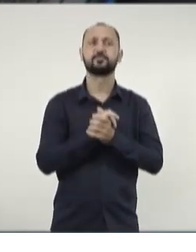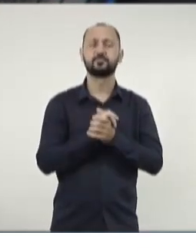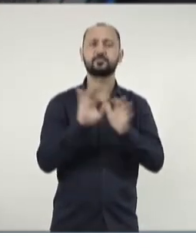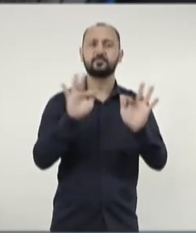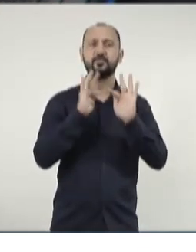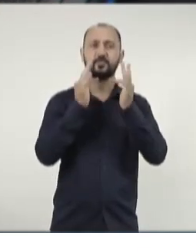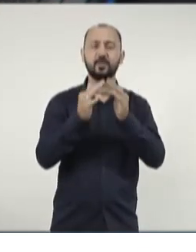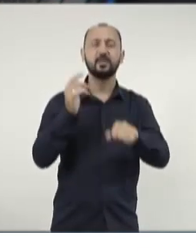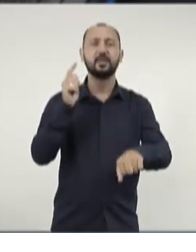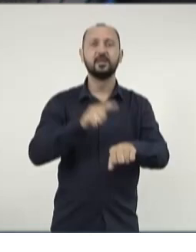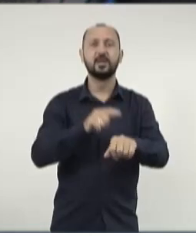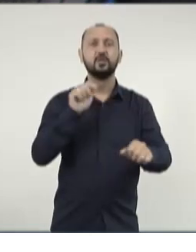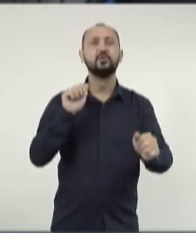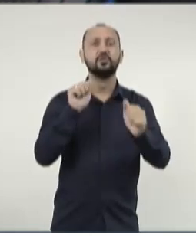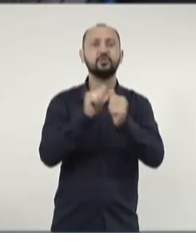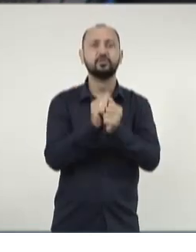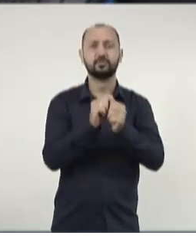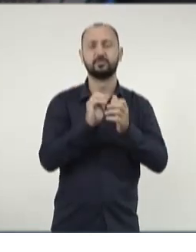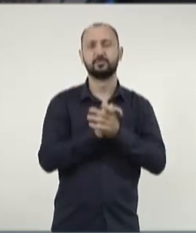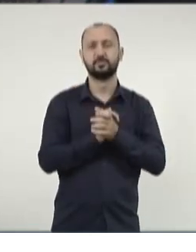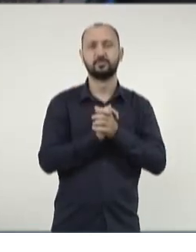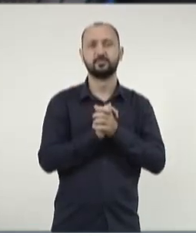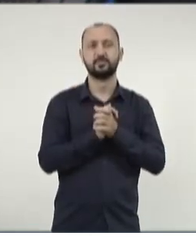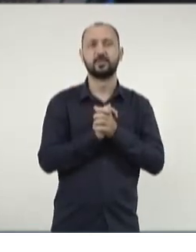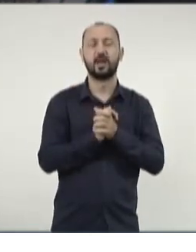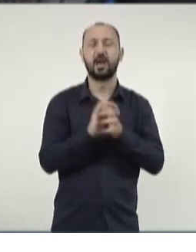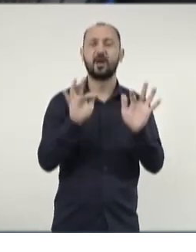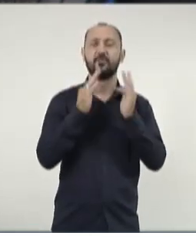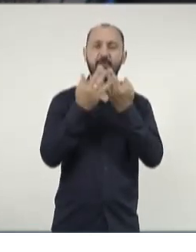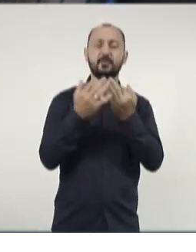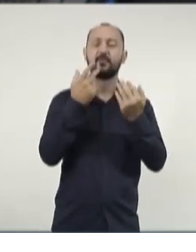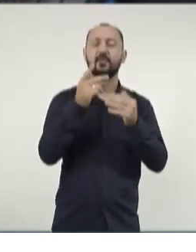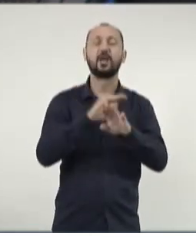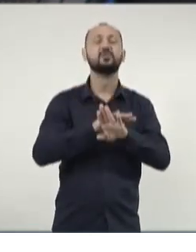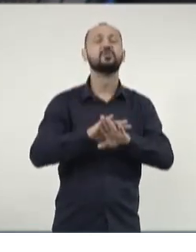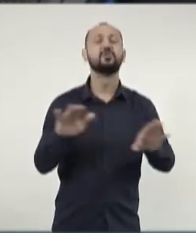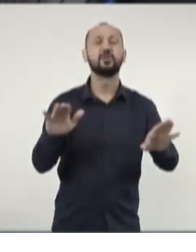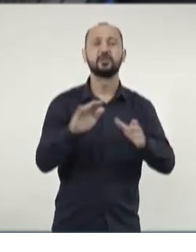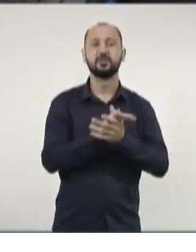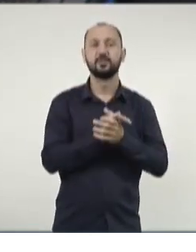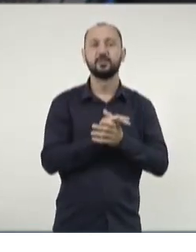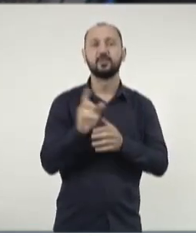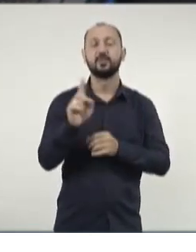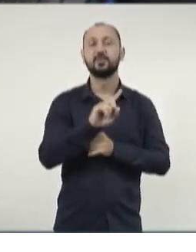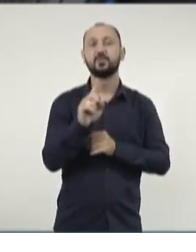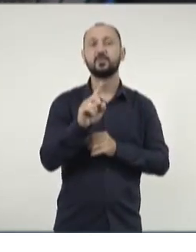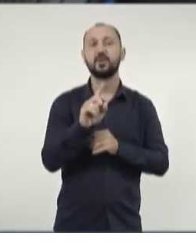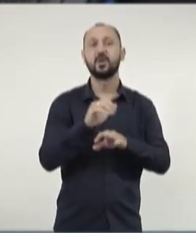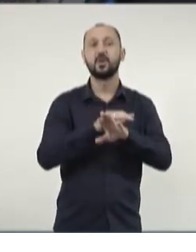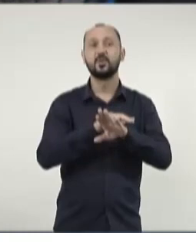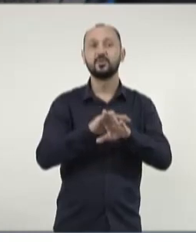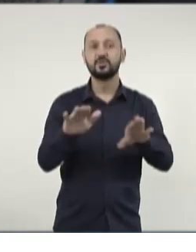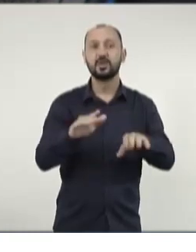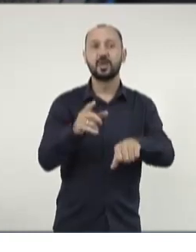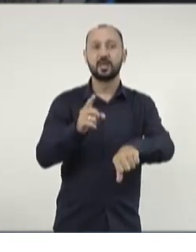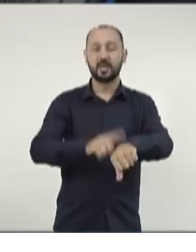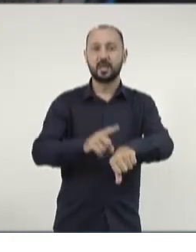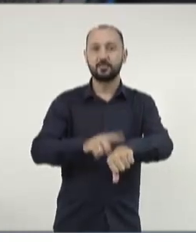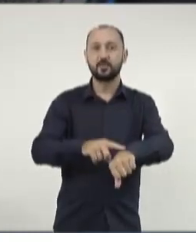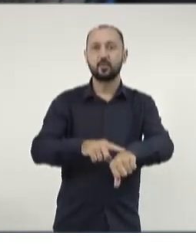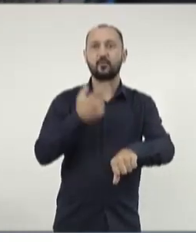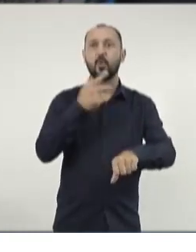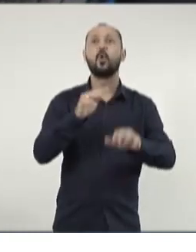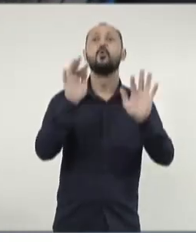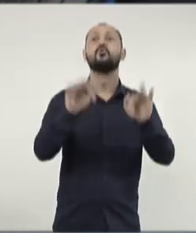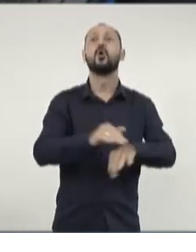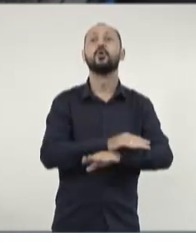está diretamente envolvida, isso da família dizer que chega, não quer dizer que o chega vai ser naquele minuto que ela falou